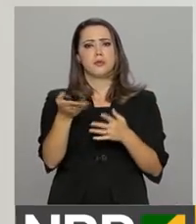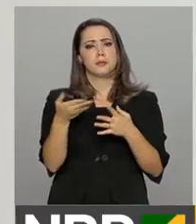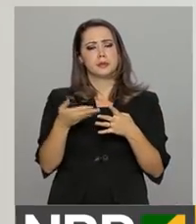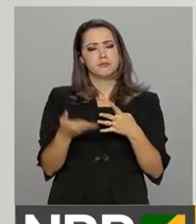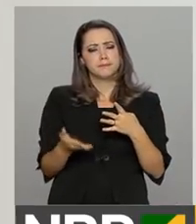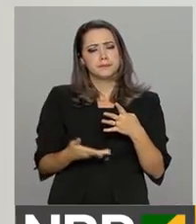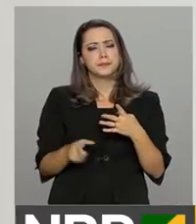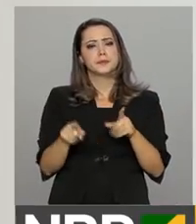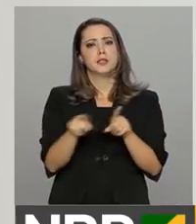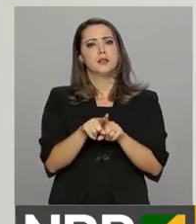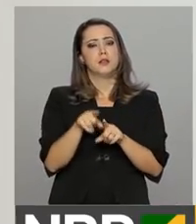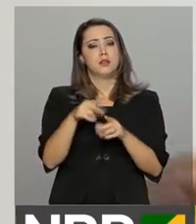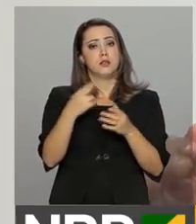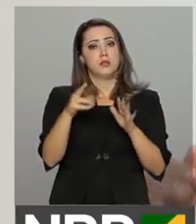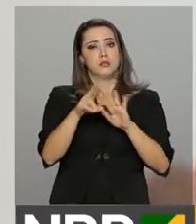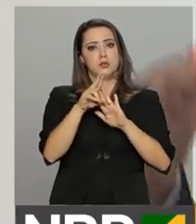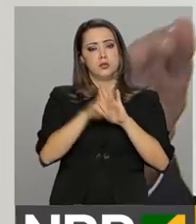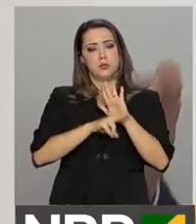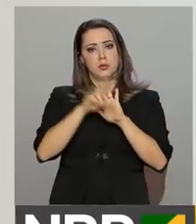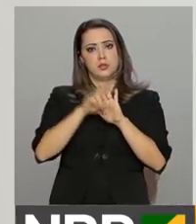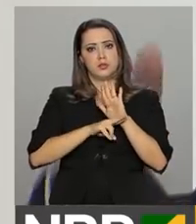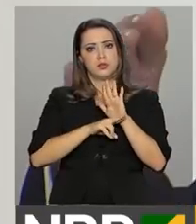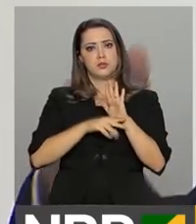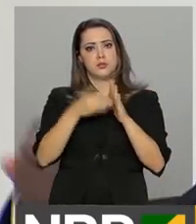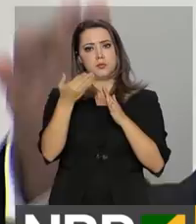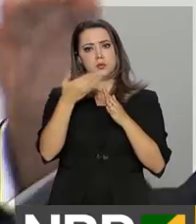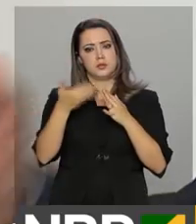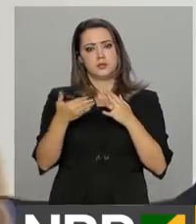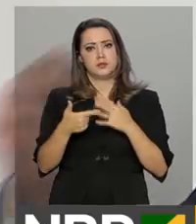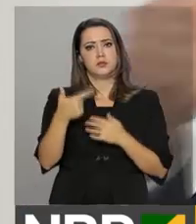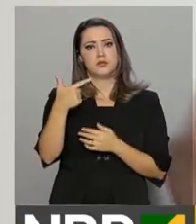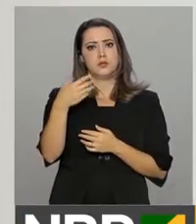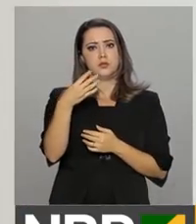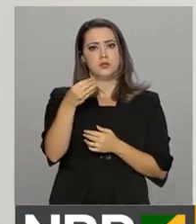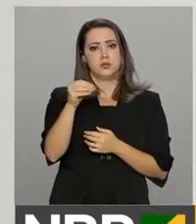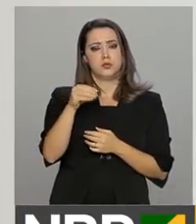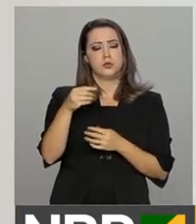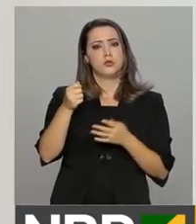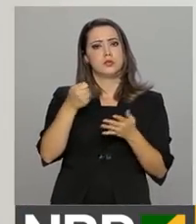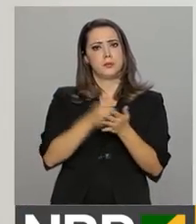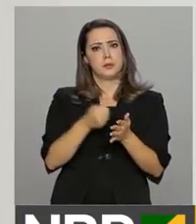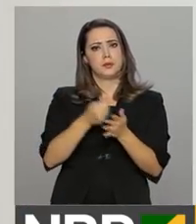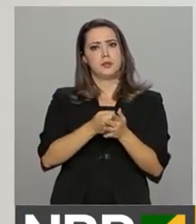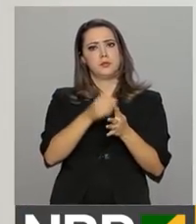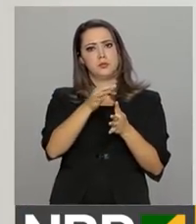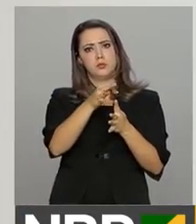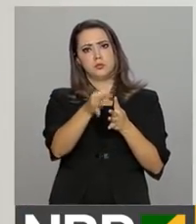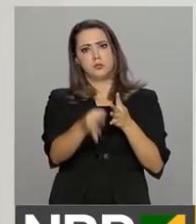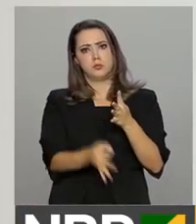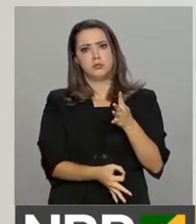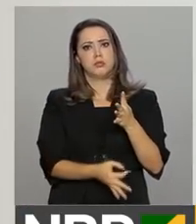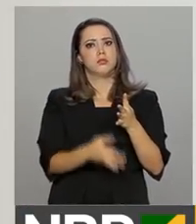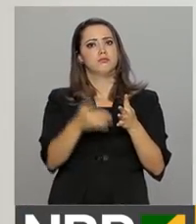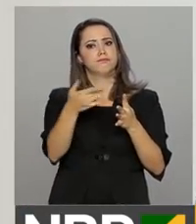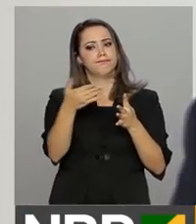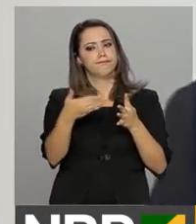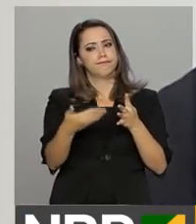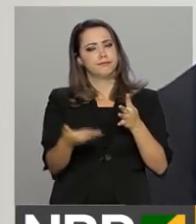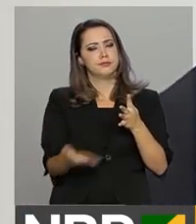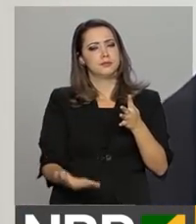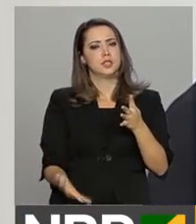pelo congresso nacional que partilhou em 240 pagamentos a questão previdenciária do ano passado